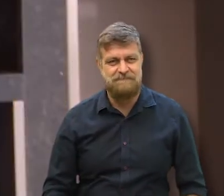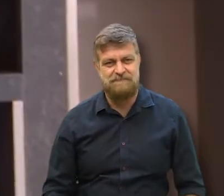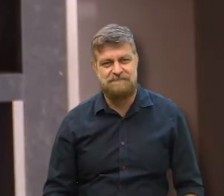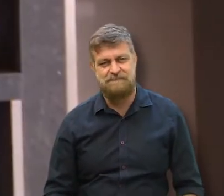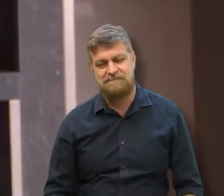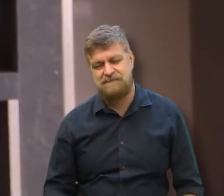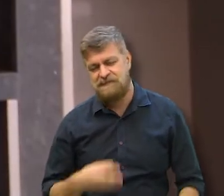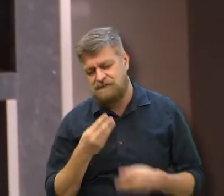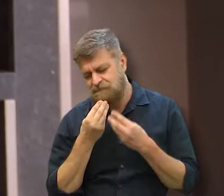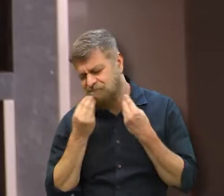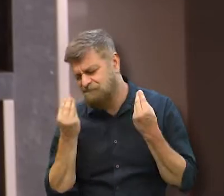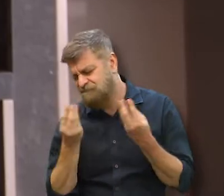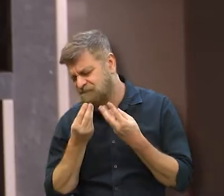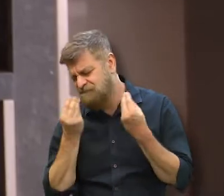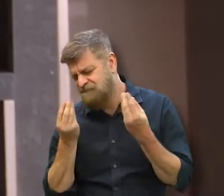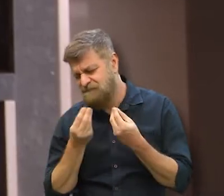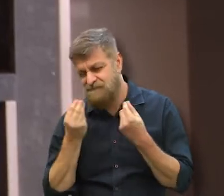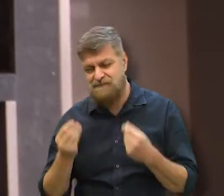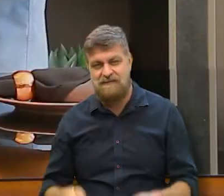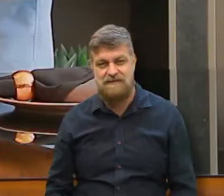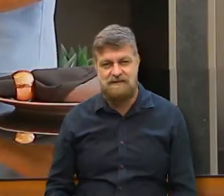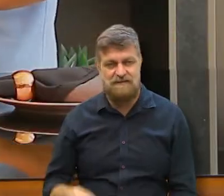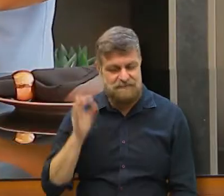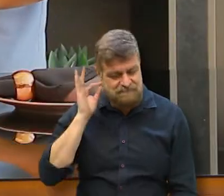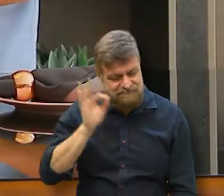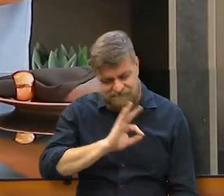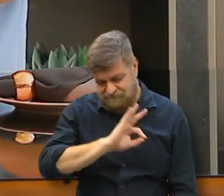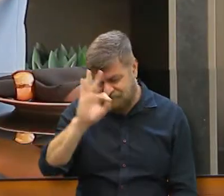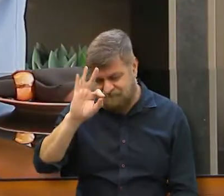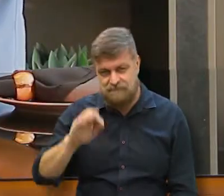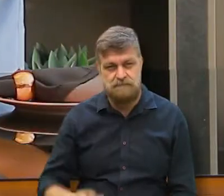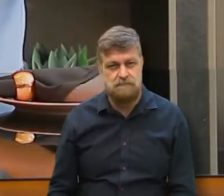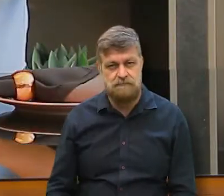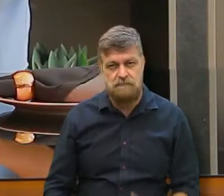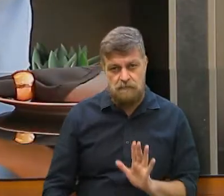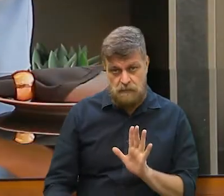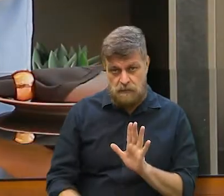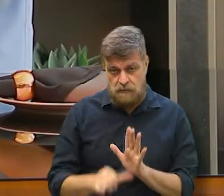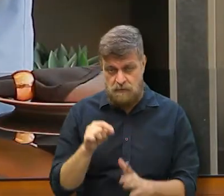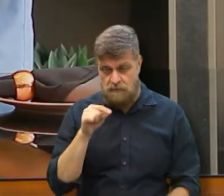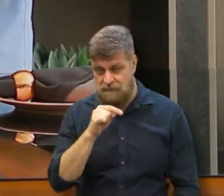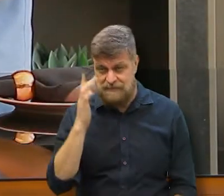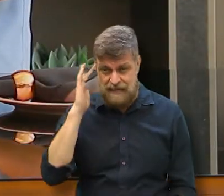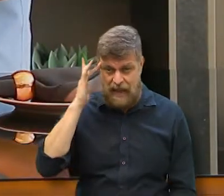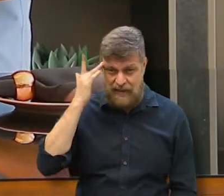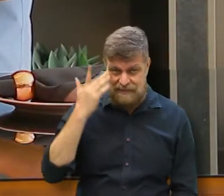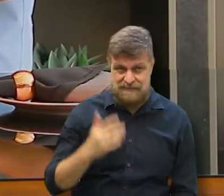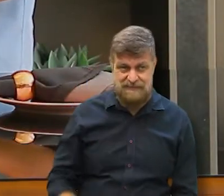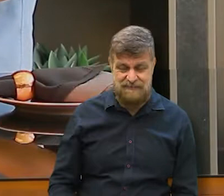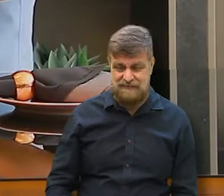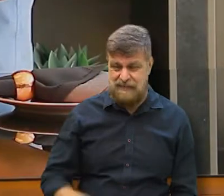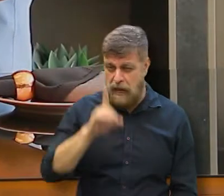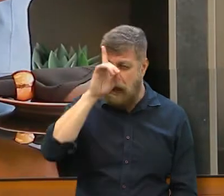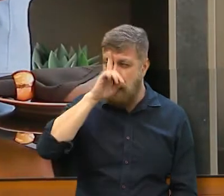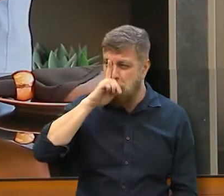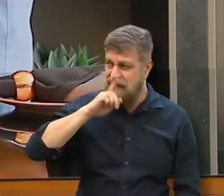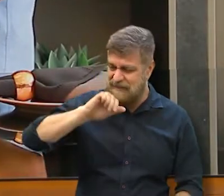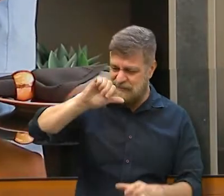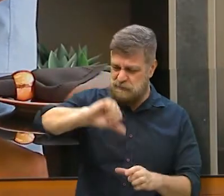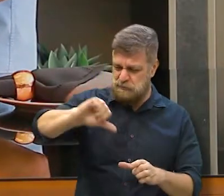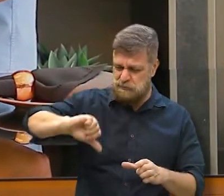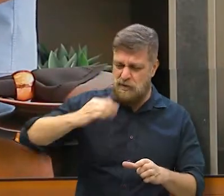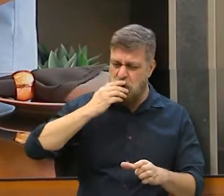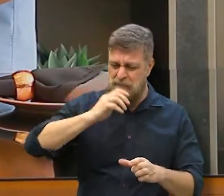que medo. Tá muito bom, tá muito gostoso. Obrigada. No primeiro momento, você acha que vai colocar mostarda,